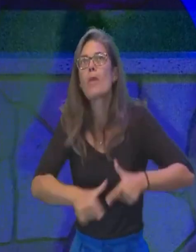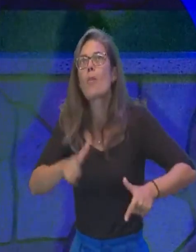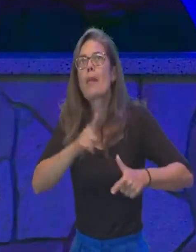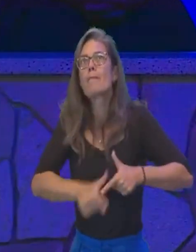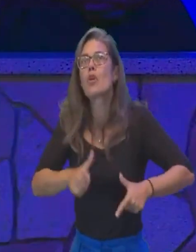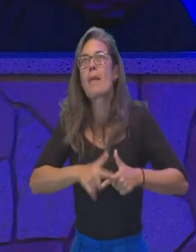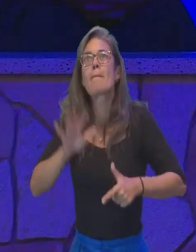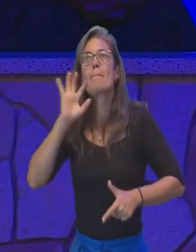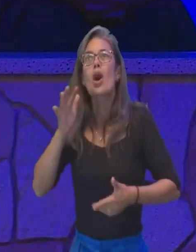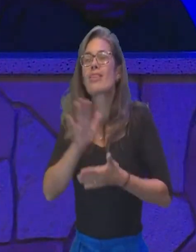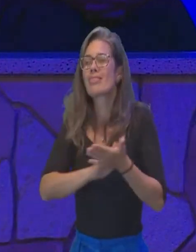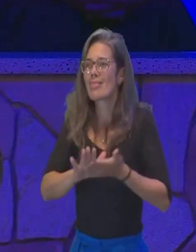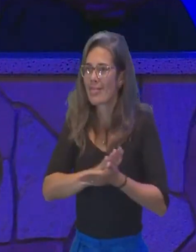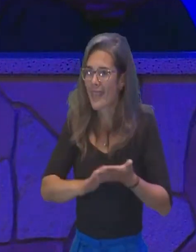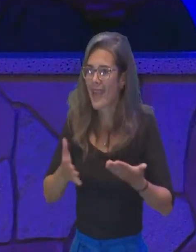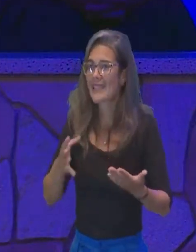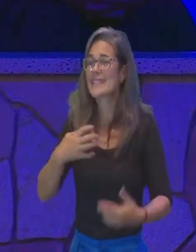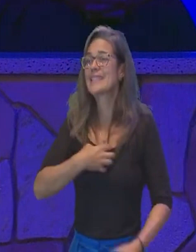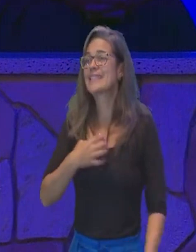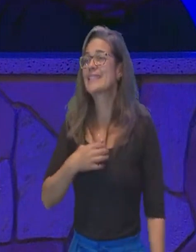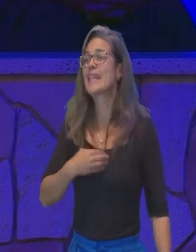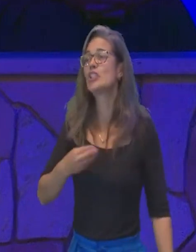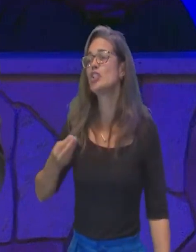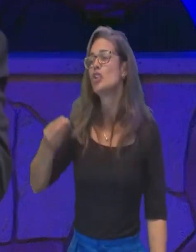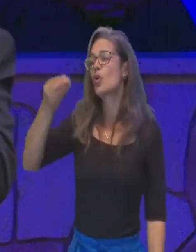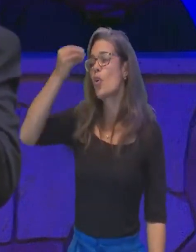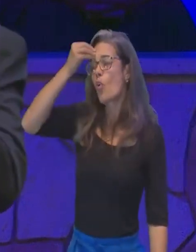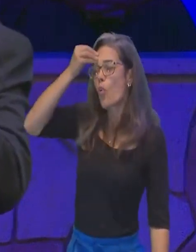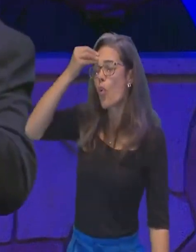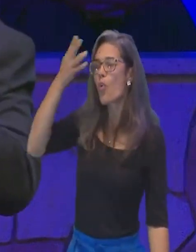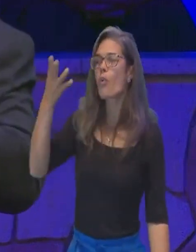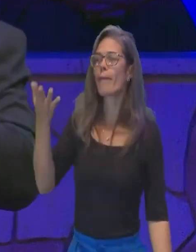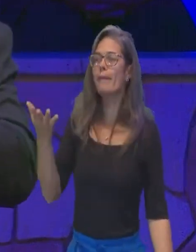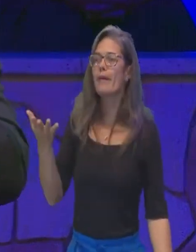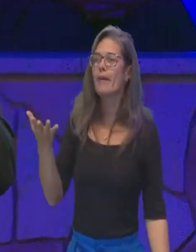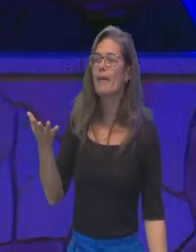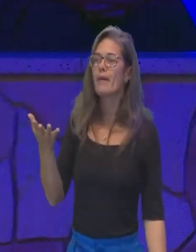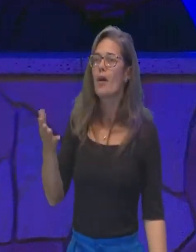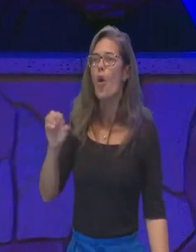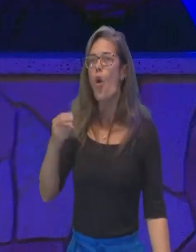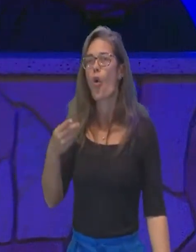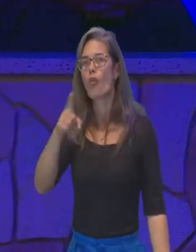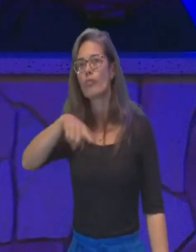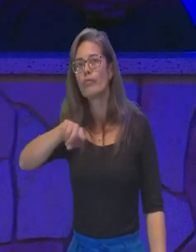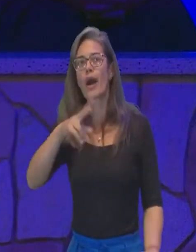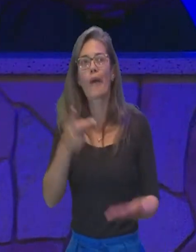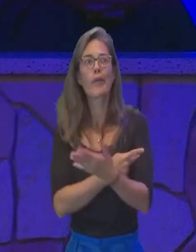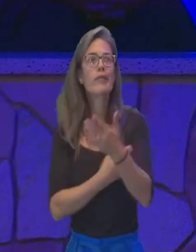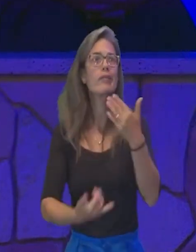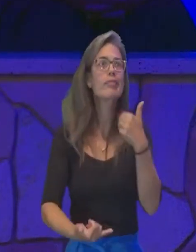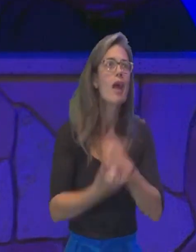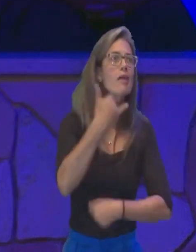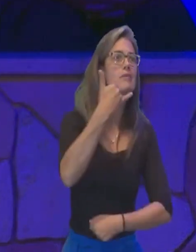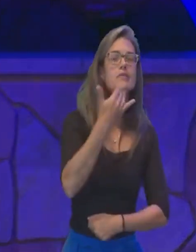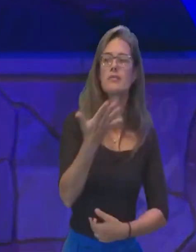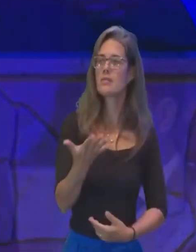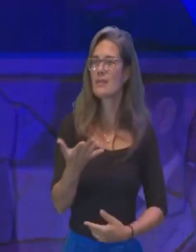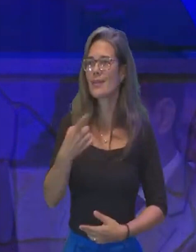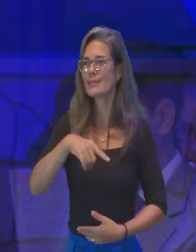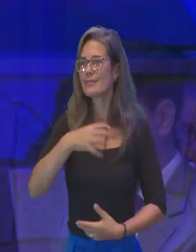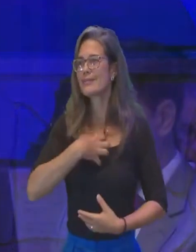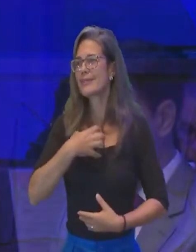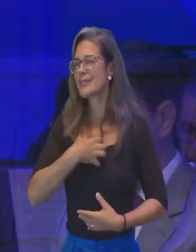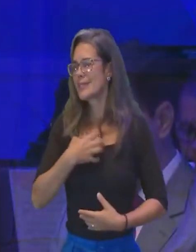culpa, caverna emocional por causa de uma traição. Queridos, Deus quer tratar, Deus quer tirar de dentro, lá do fundo